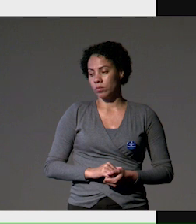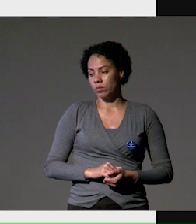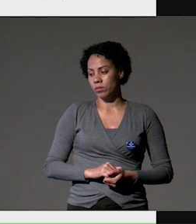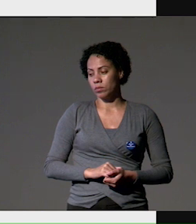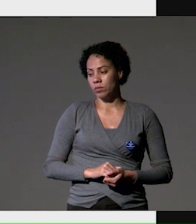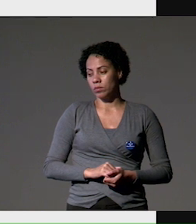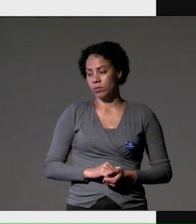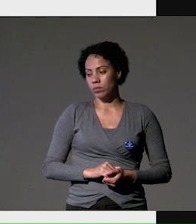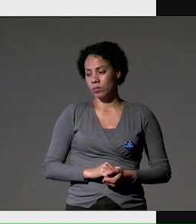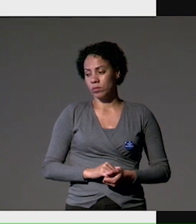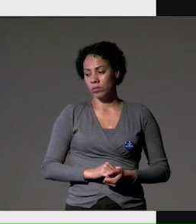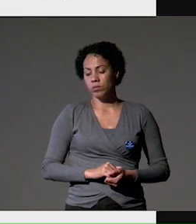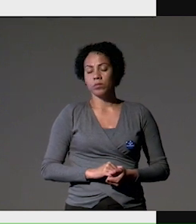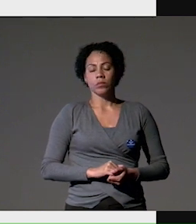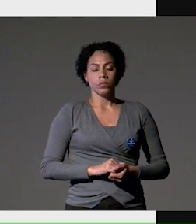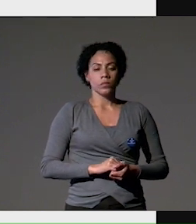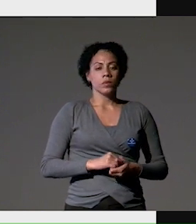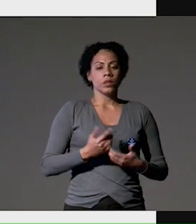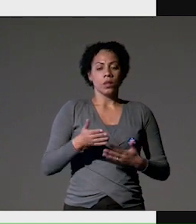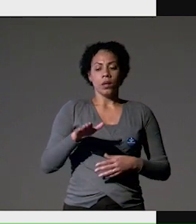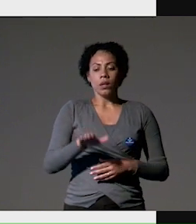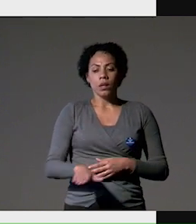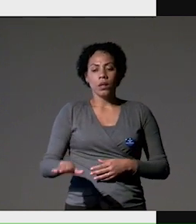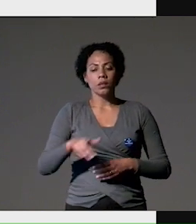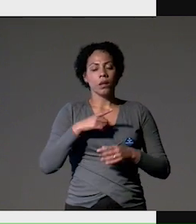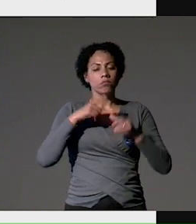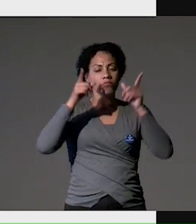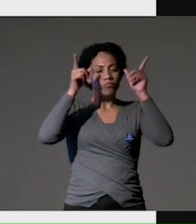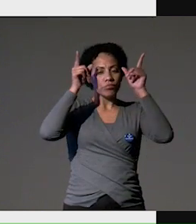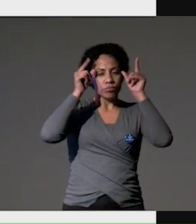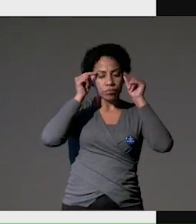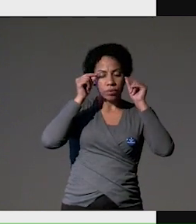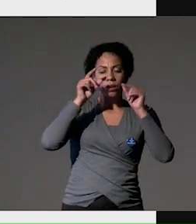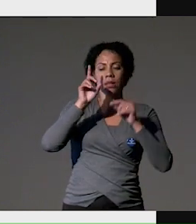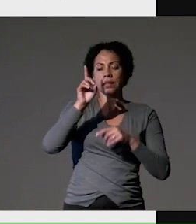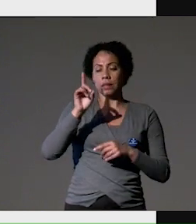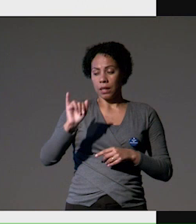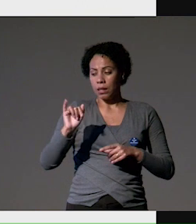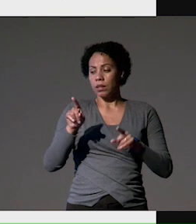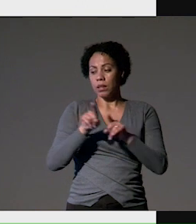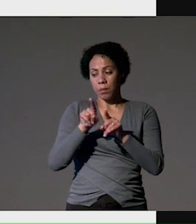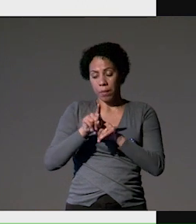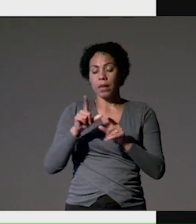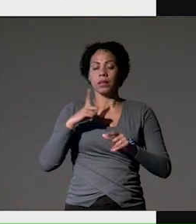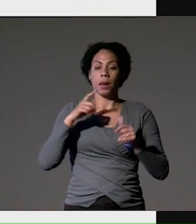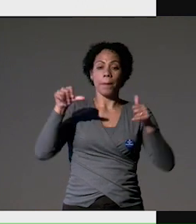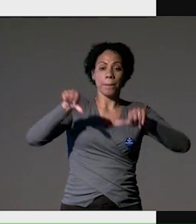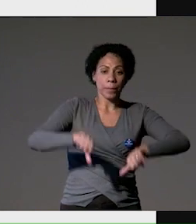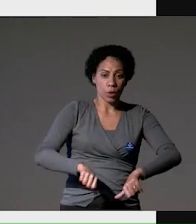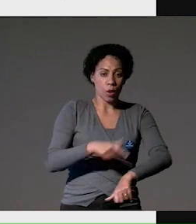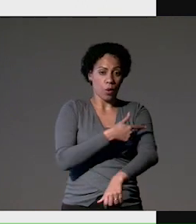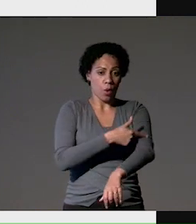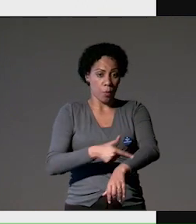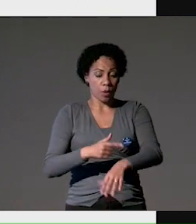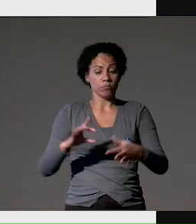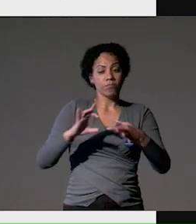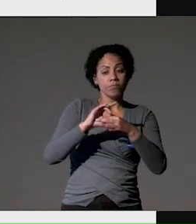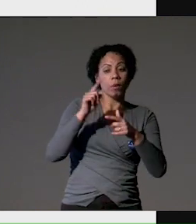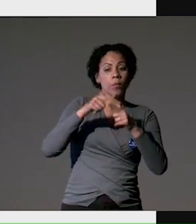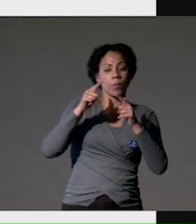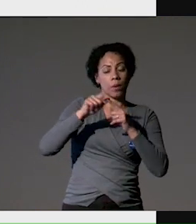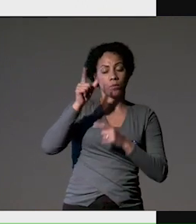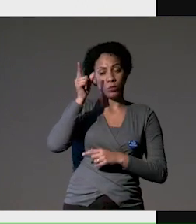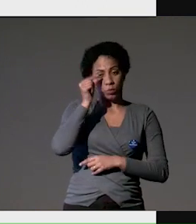Em crianças com rebaixamento intelectual também foi identificado claramente que havia piora de comportamento quando associado a problemas de sono. E piora